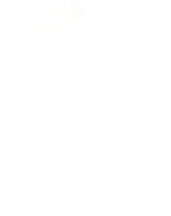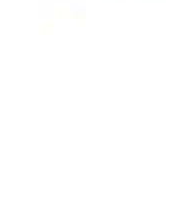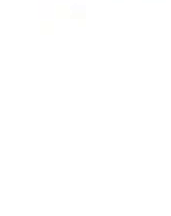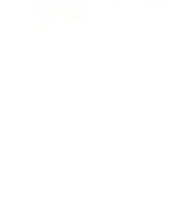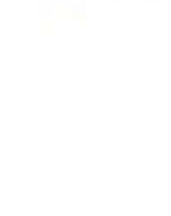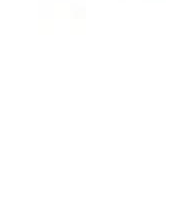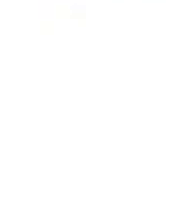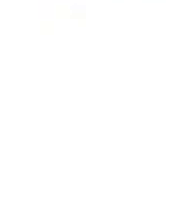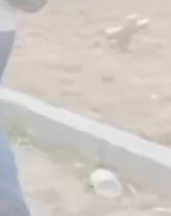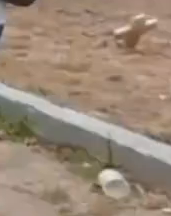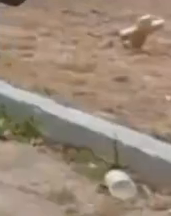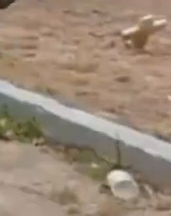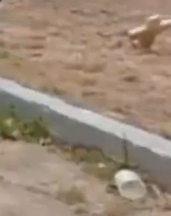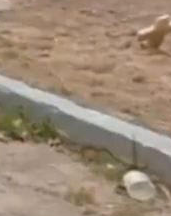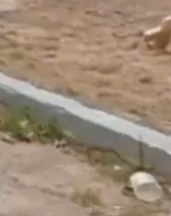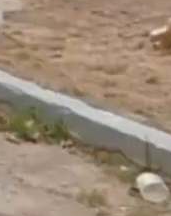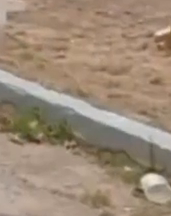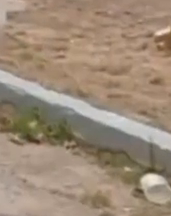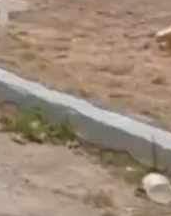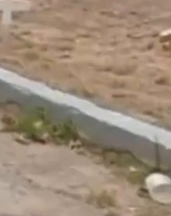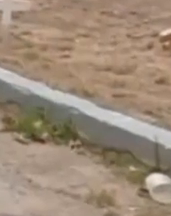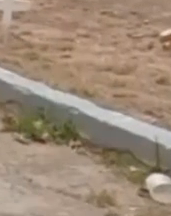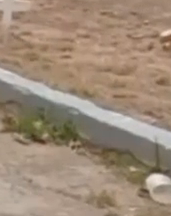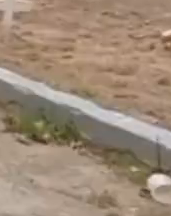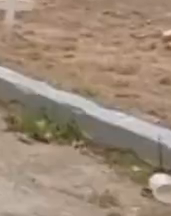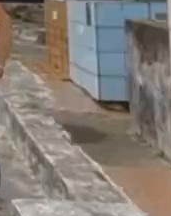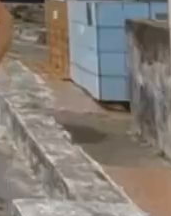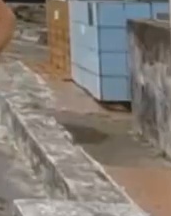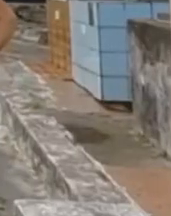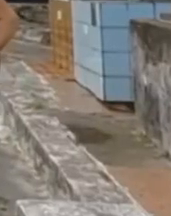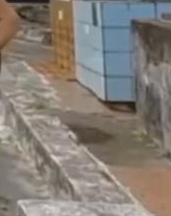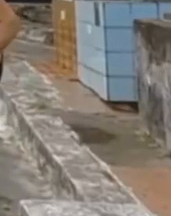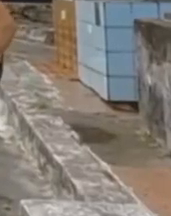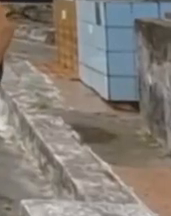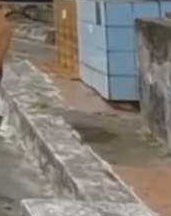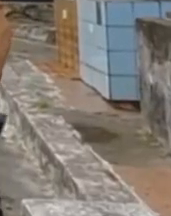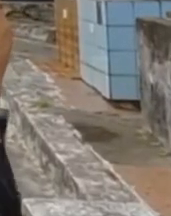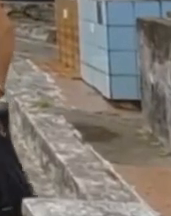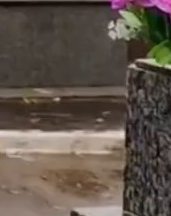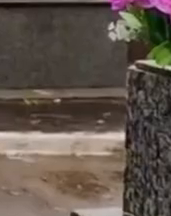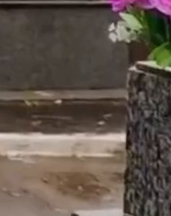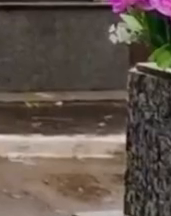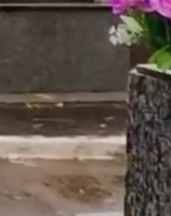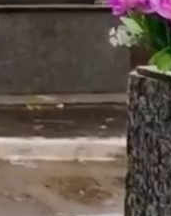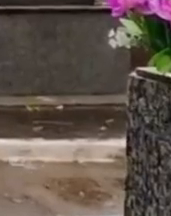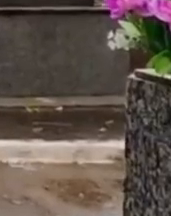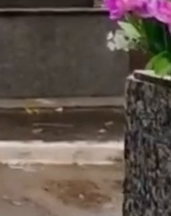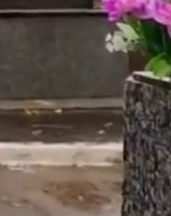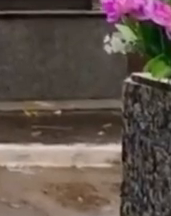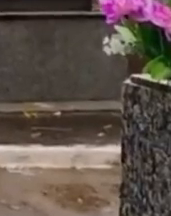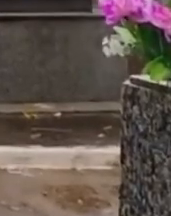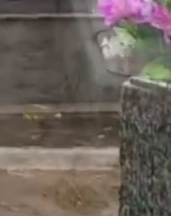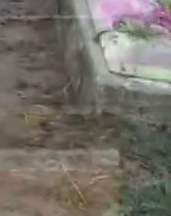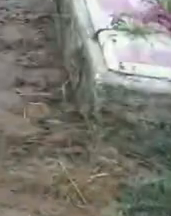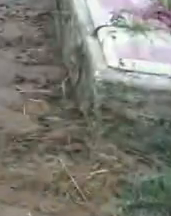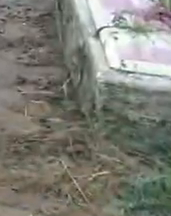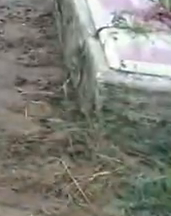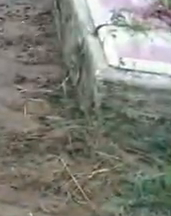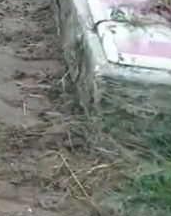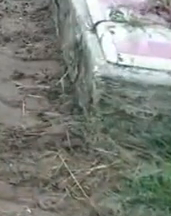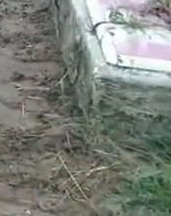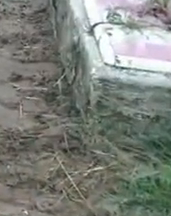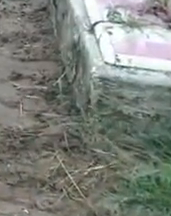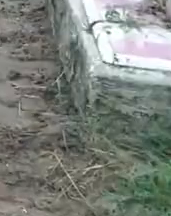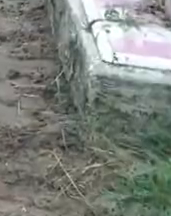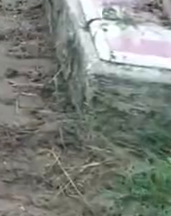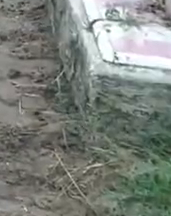EVG Consolador. Presente nos cemitérios, dando apoio e suporte aos enlutados, levando o espírito consolador